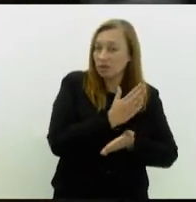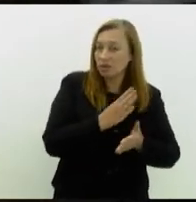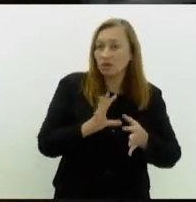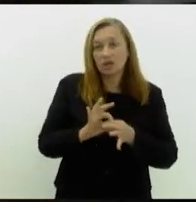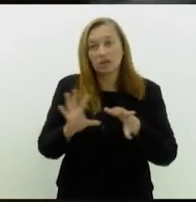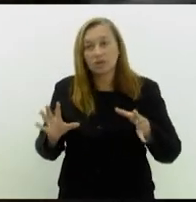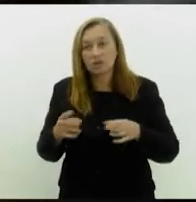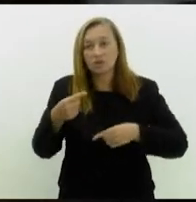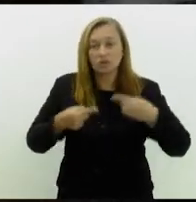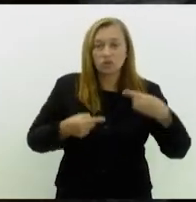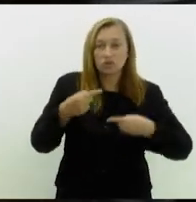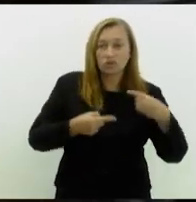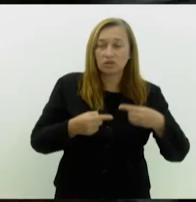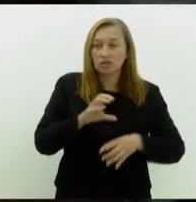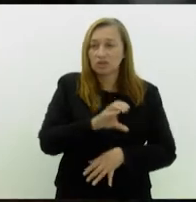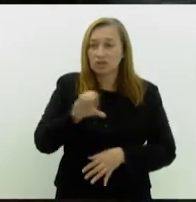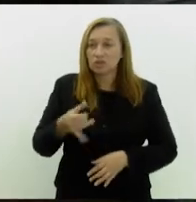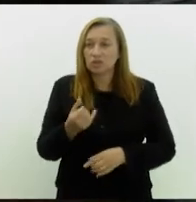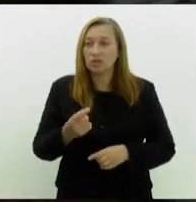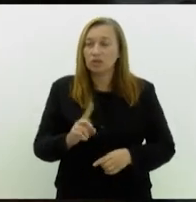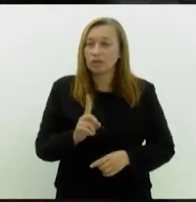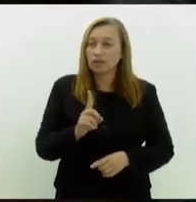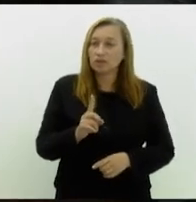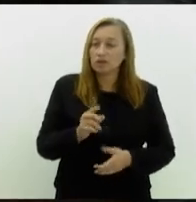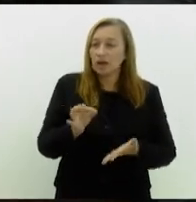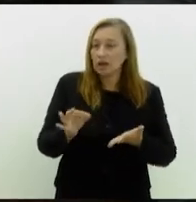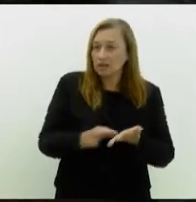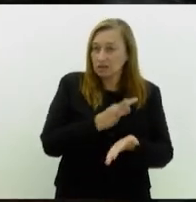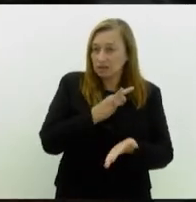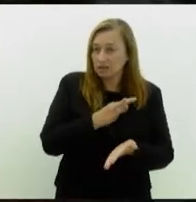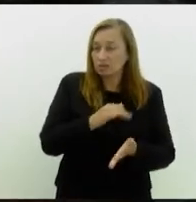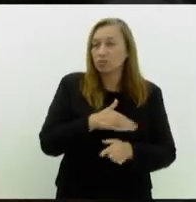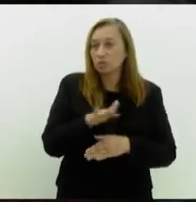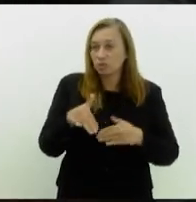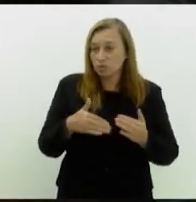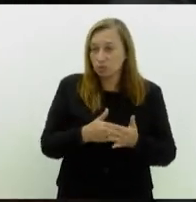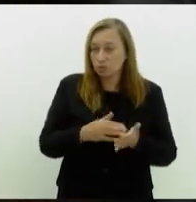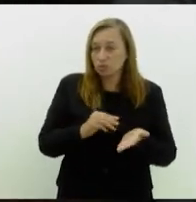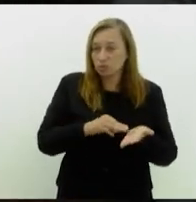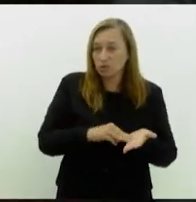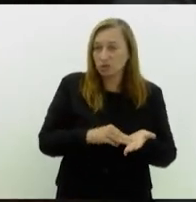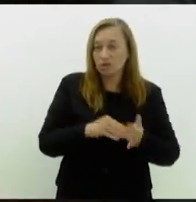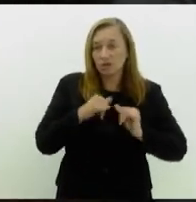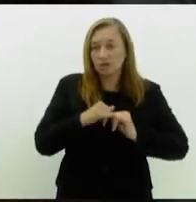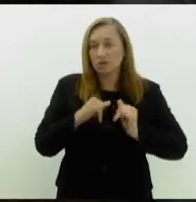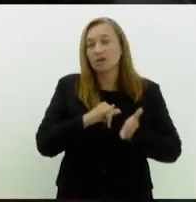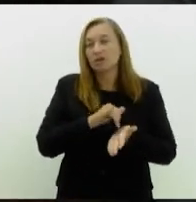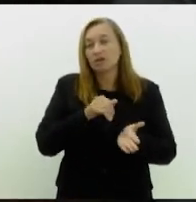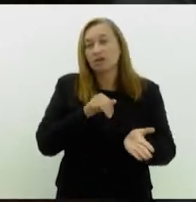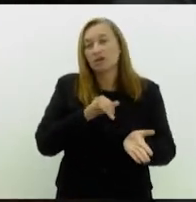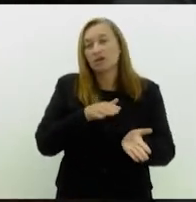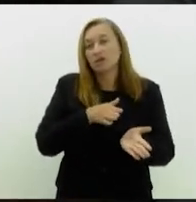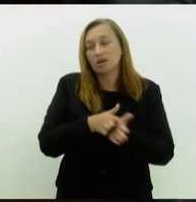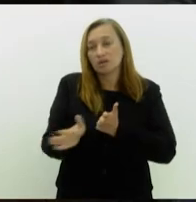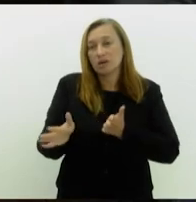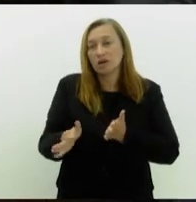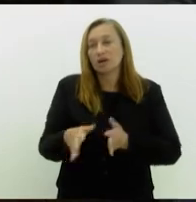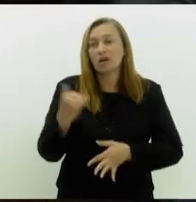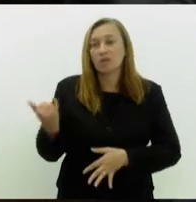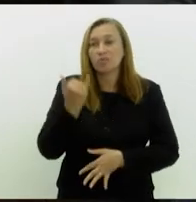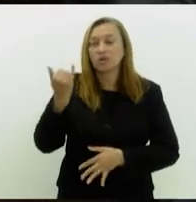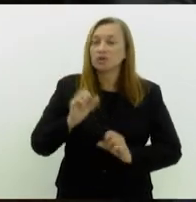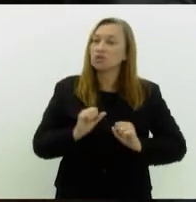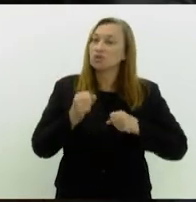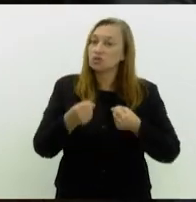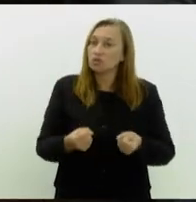passam por uma discussão na ccj mas não são assinados por todos os membros e publicados Como eu disse anteriormente important que a gente faça um